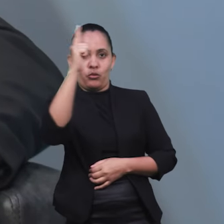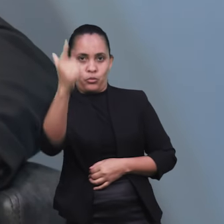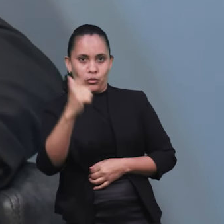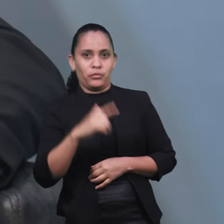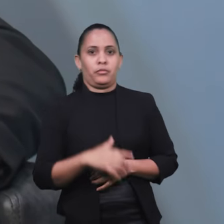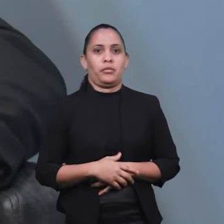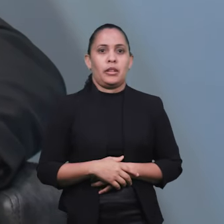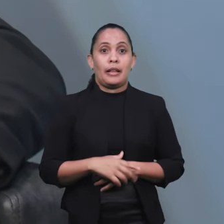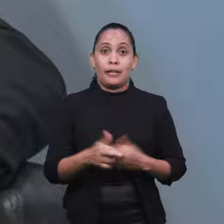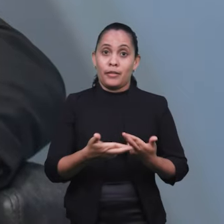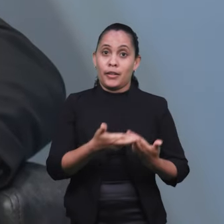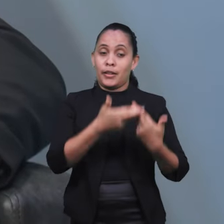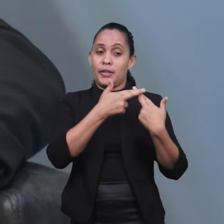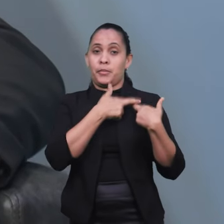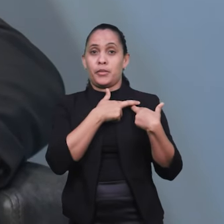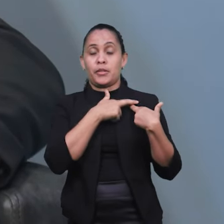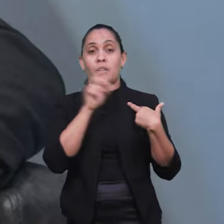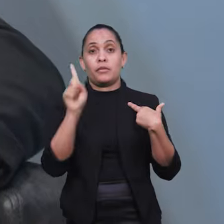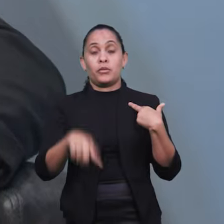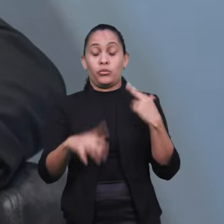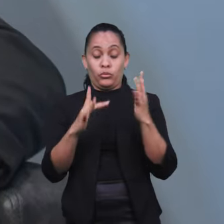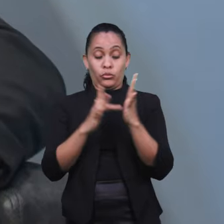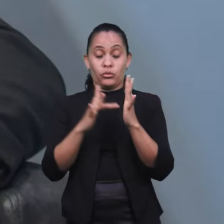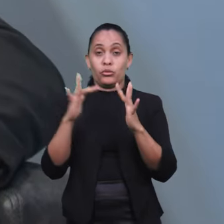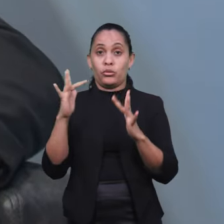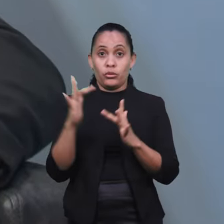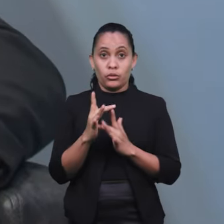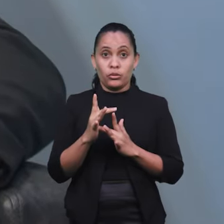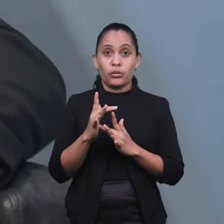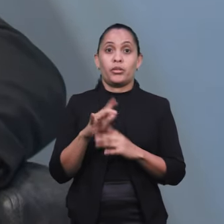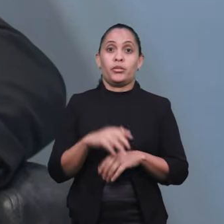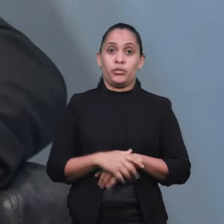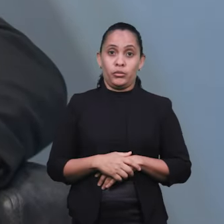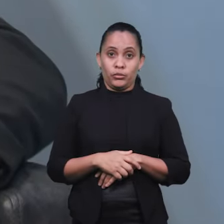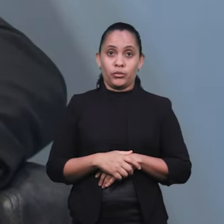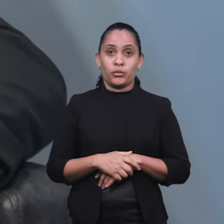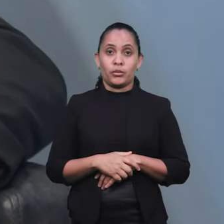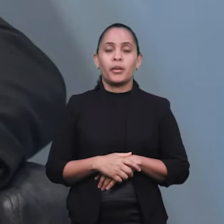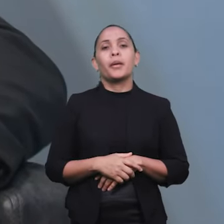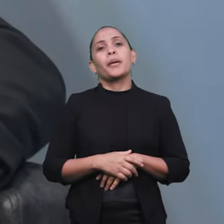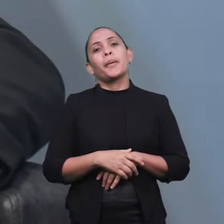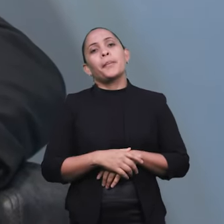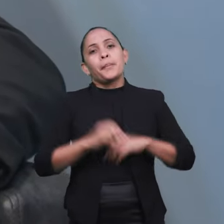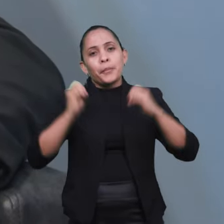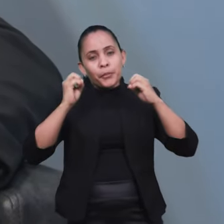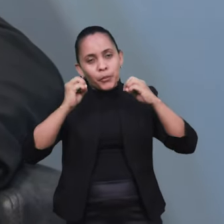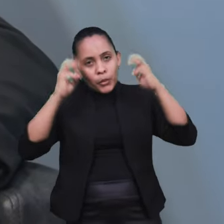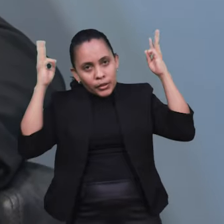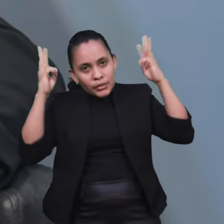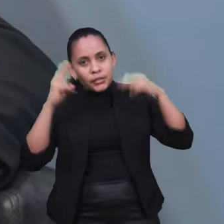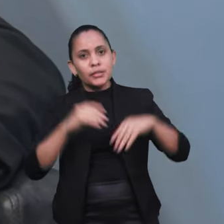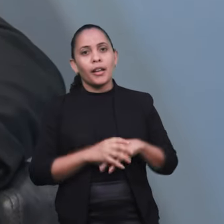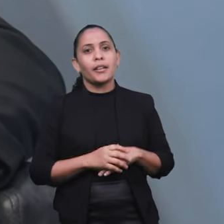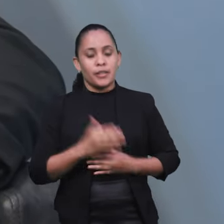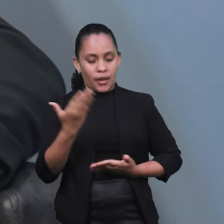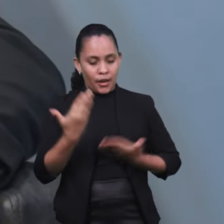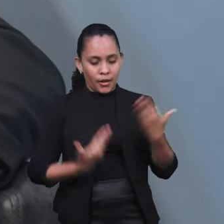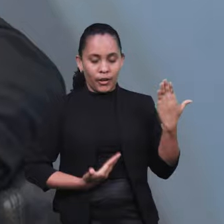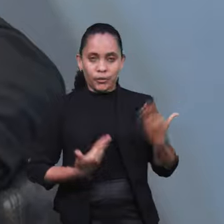outro. Ele estava responsável. Jesus era o mordomo, Moisés era o mordomo